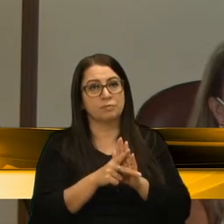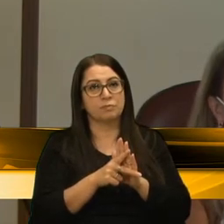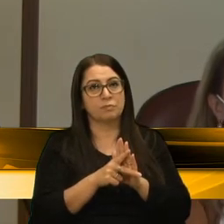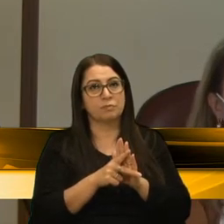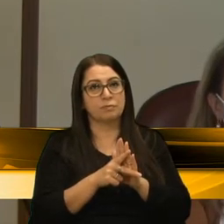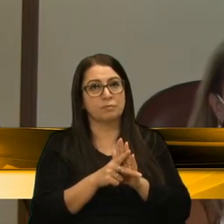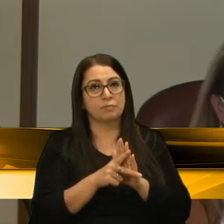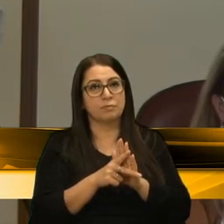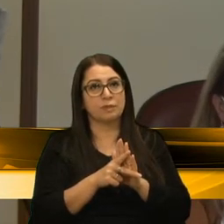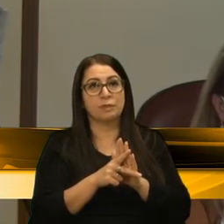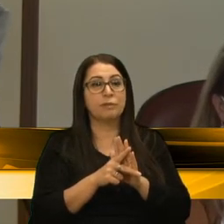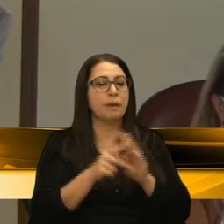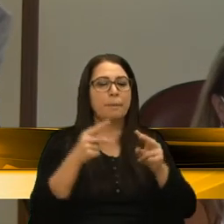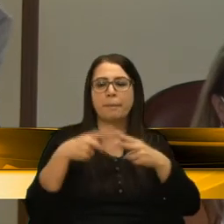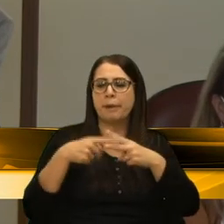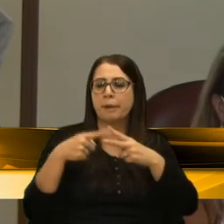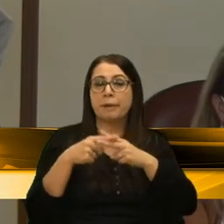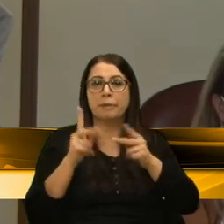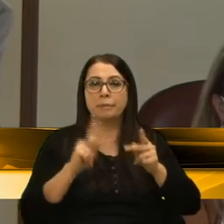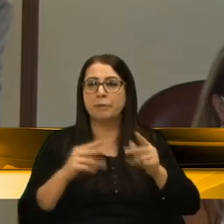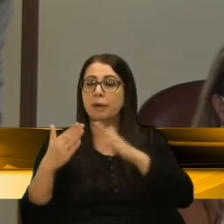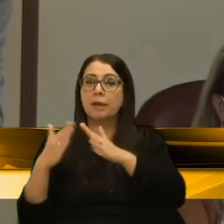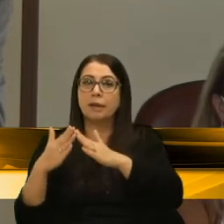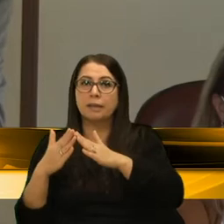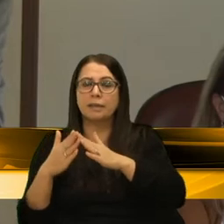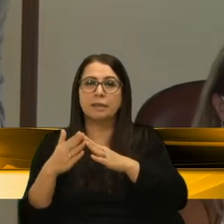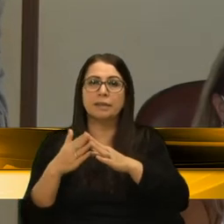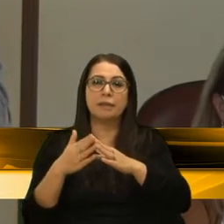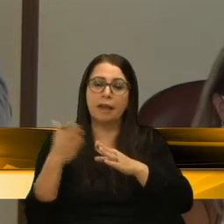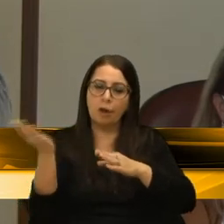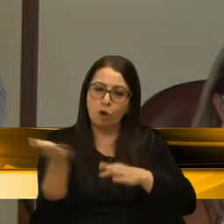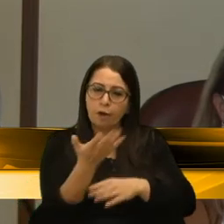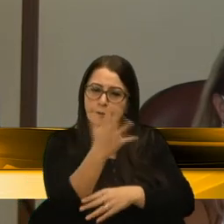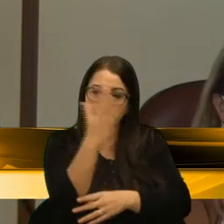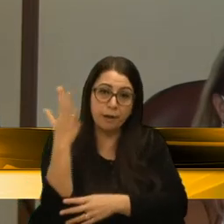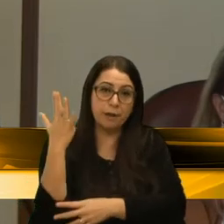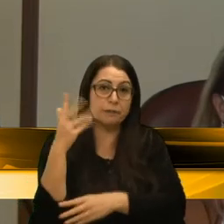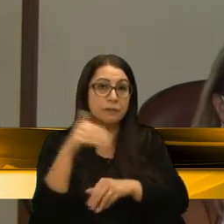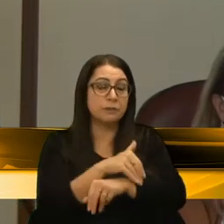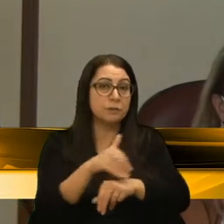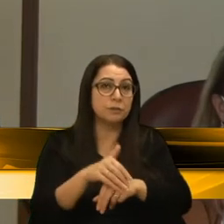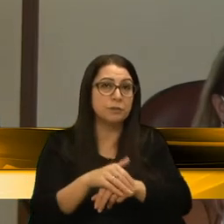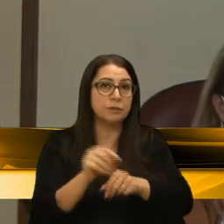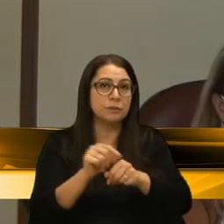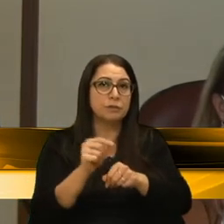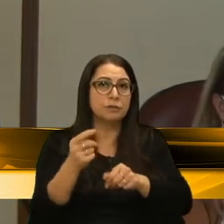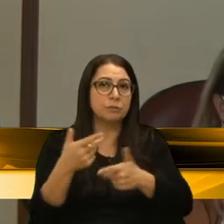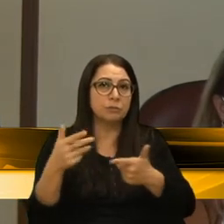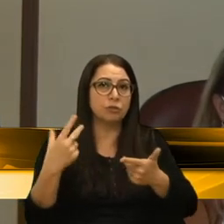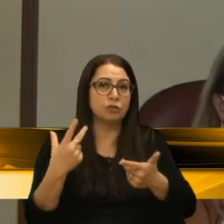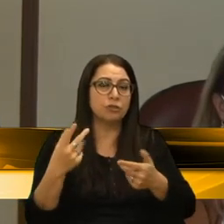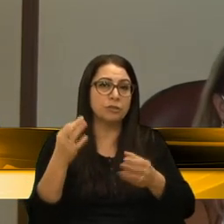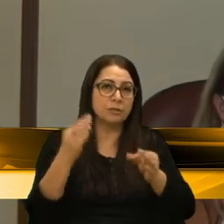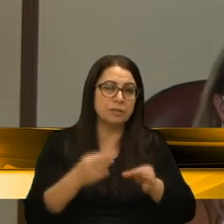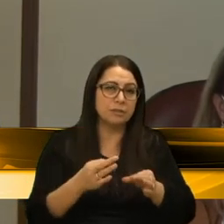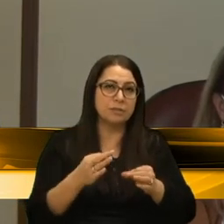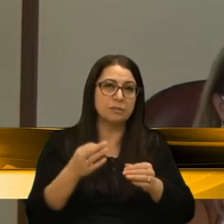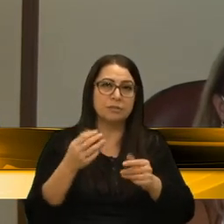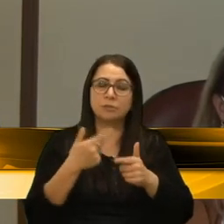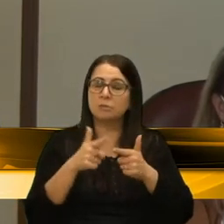ficar brigando com os moradores que querem a poda de alguma árvore na rua, que quando ela for podada de forma correta não tem